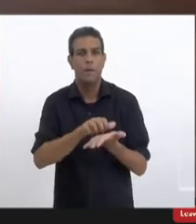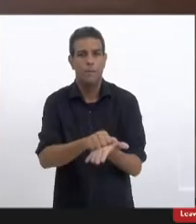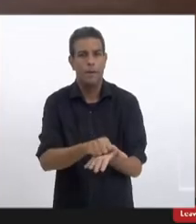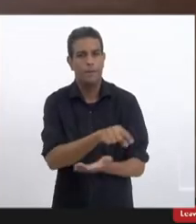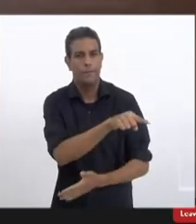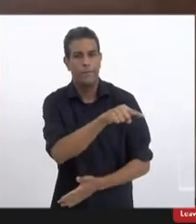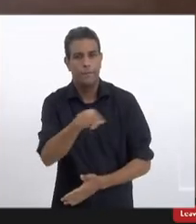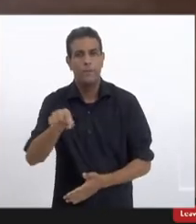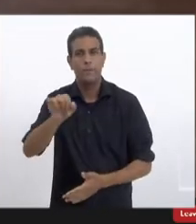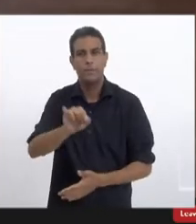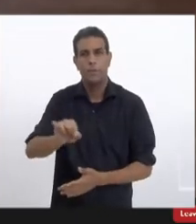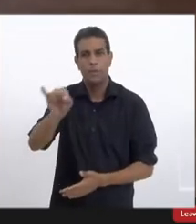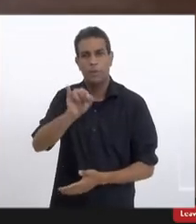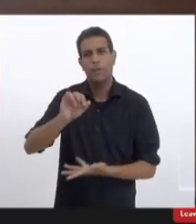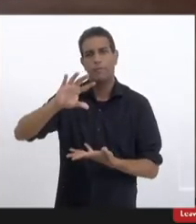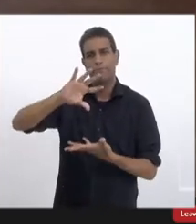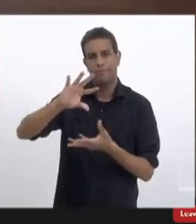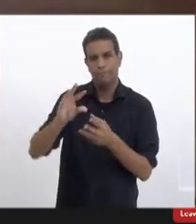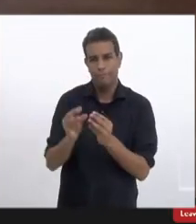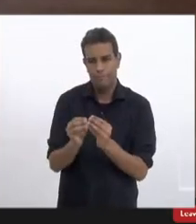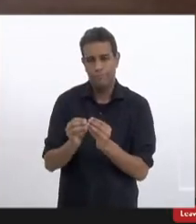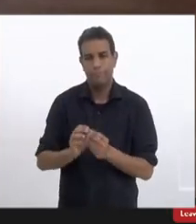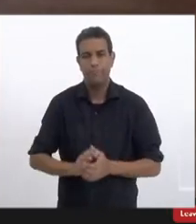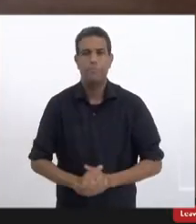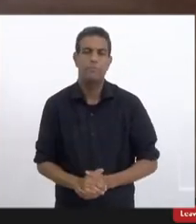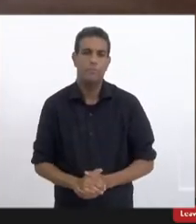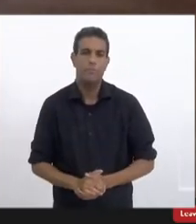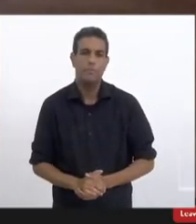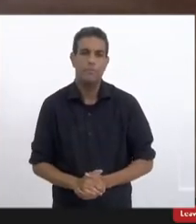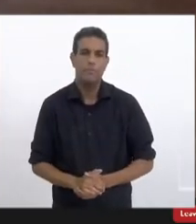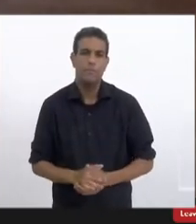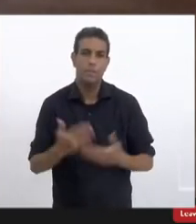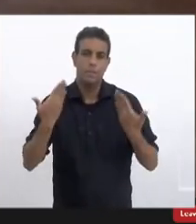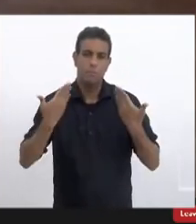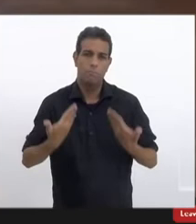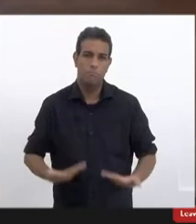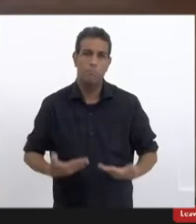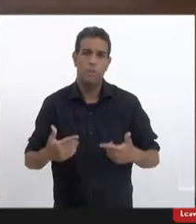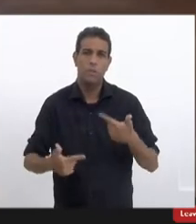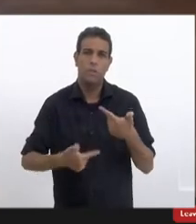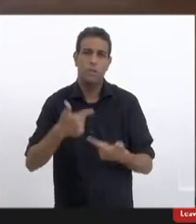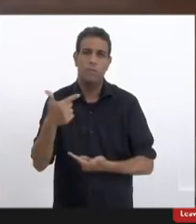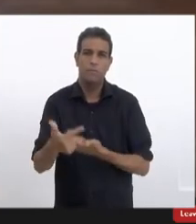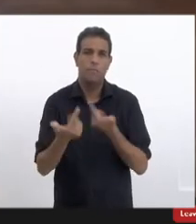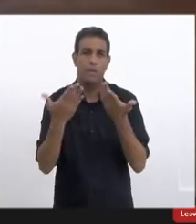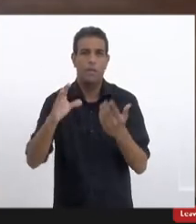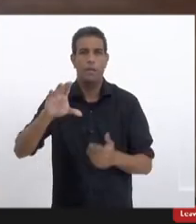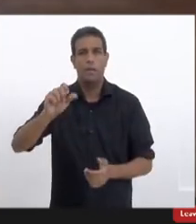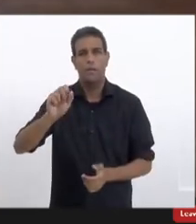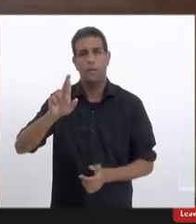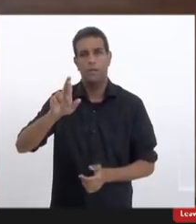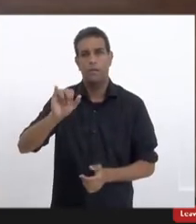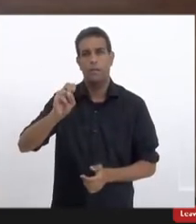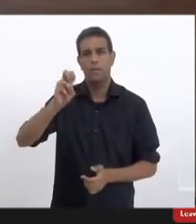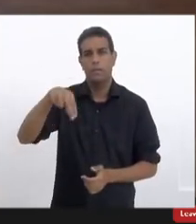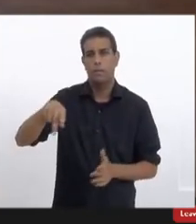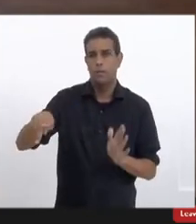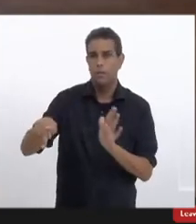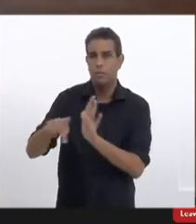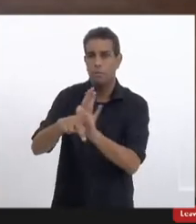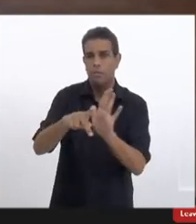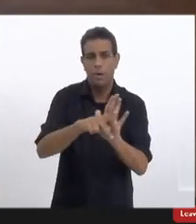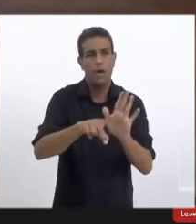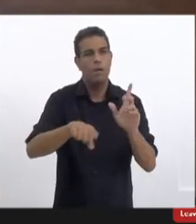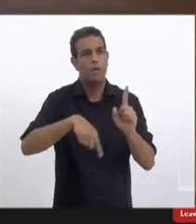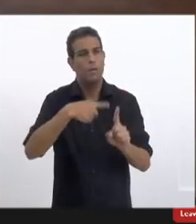falas anteriores que me precederam, né? Eu comungo muito da fala da Karen, da Secretaria de Estado de Saúde, do Daniel,